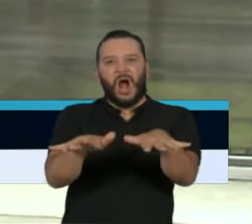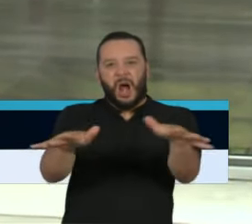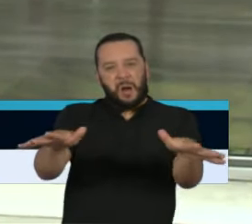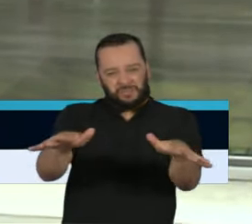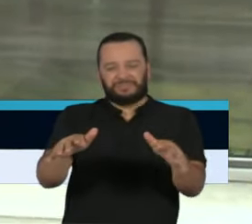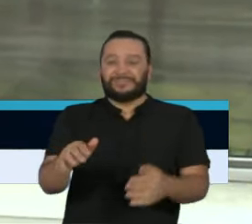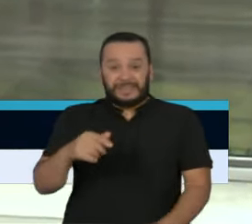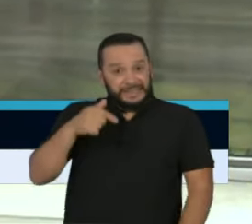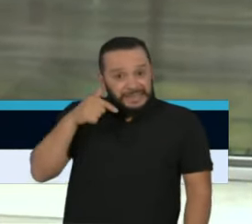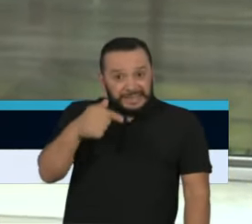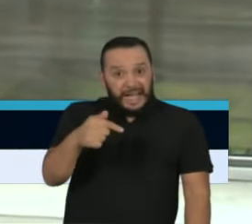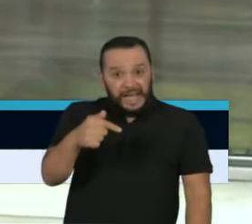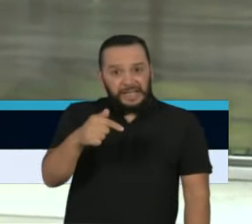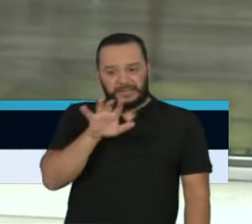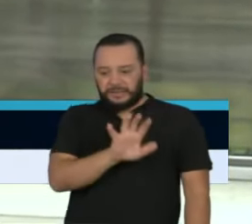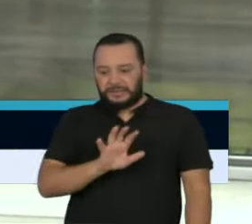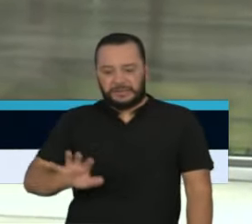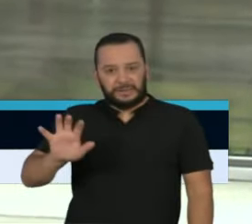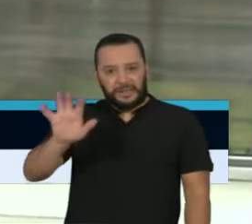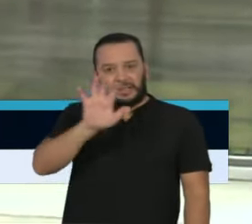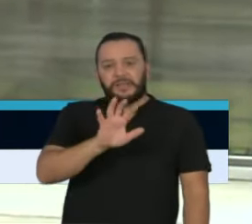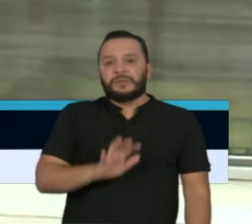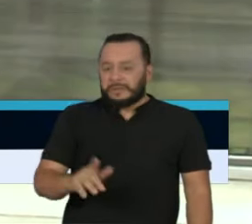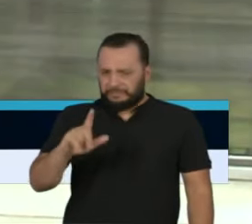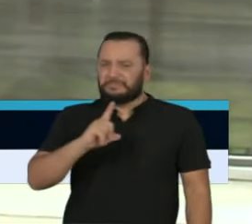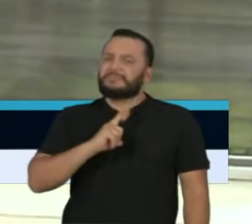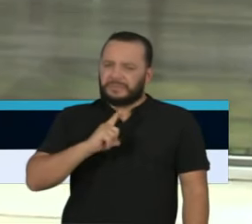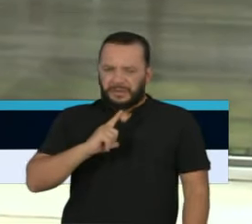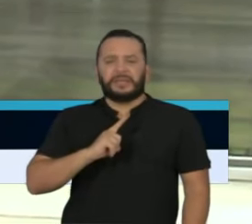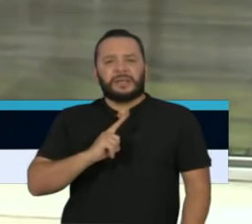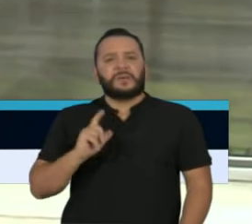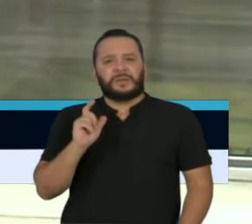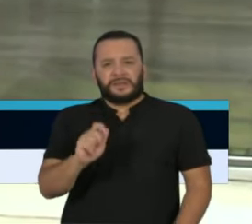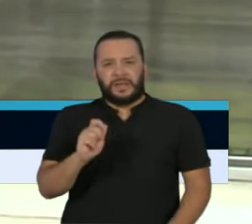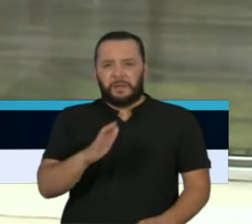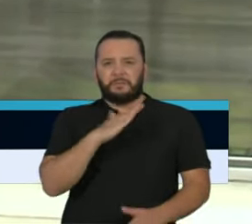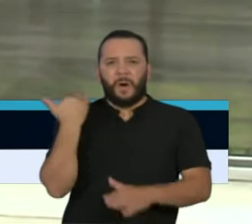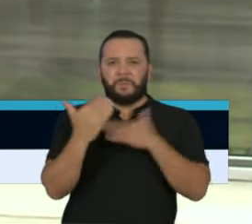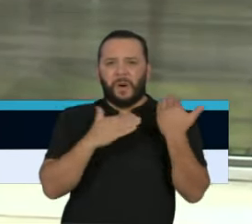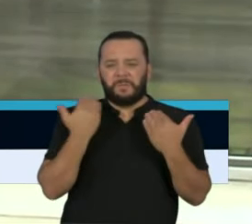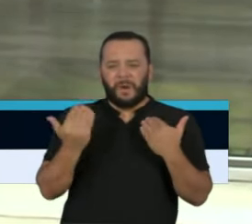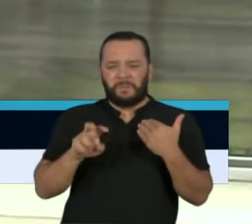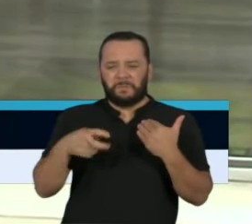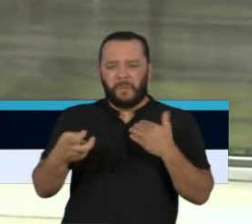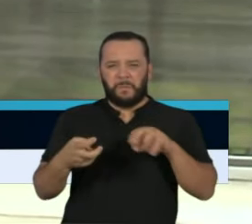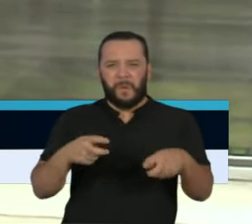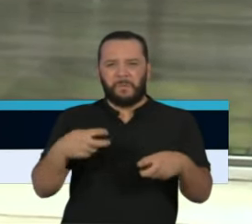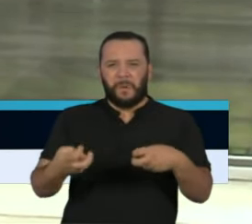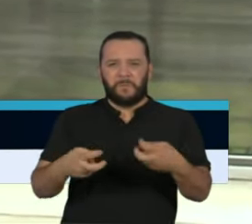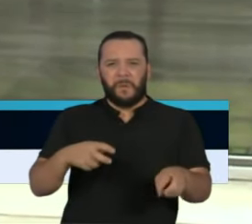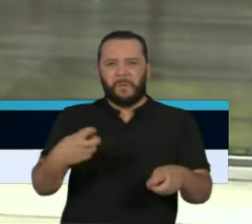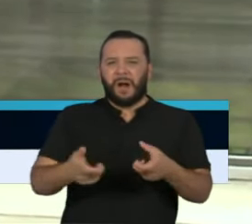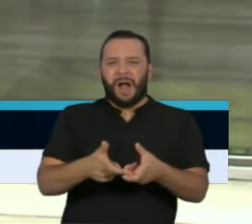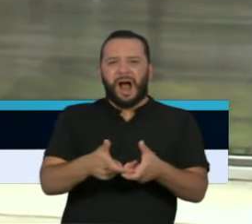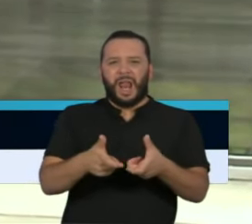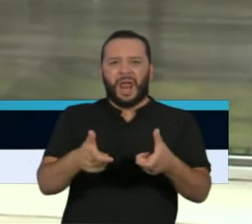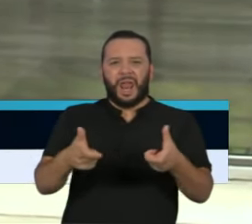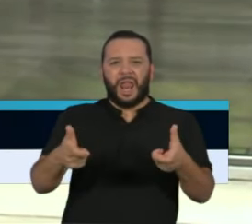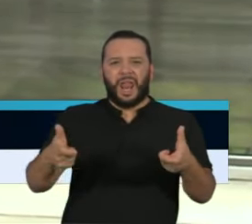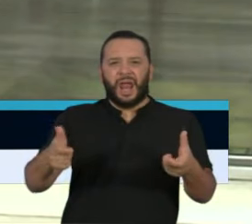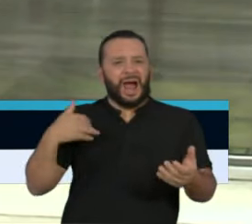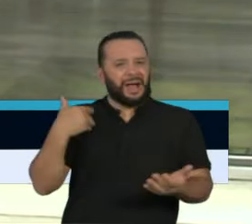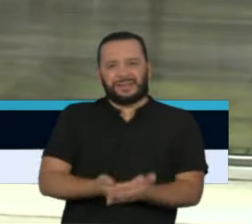Nestes 7 estados estão majoritariamente os óbitos, infelizmente, já realizados até o presente